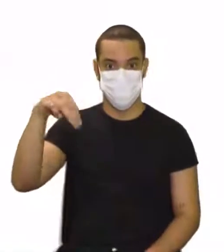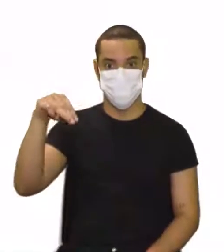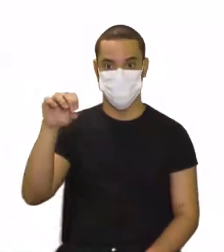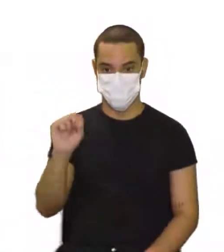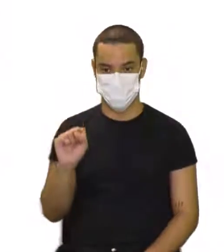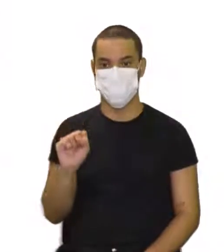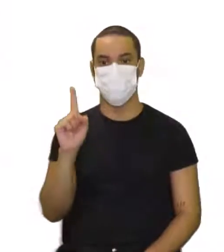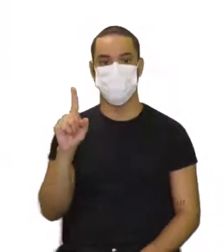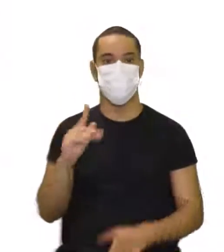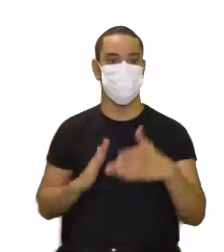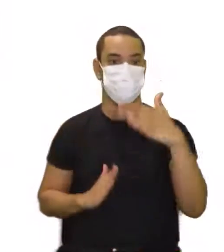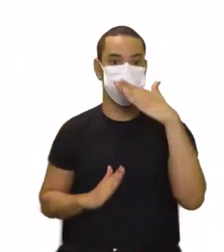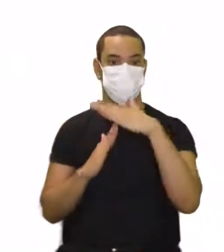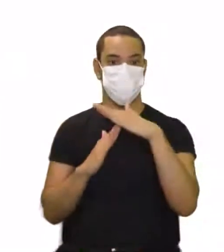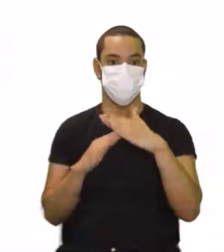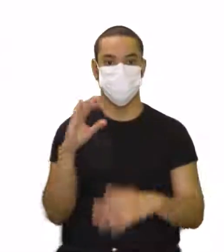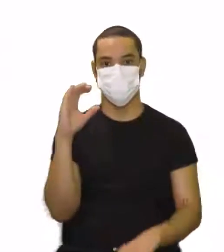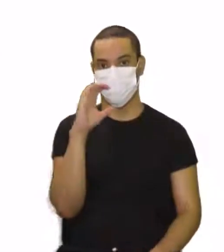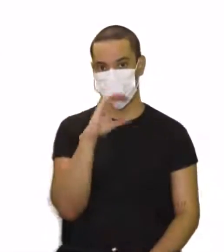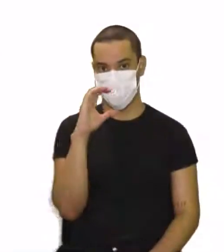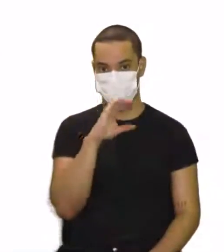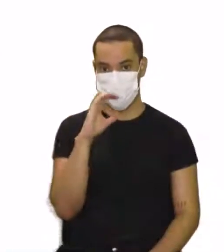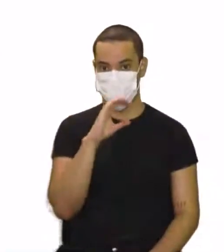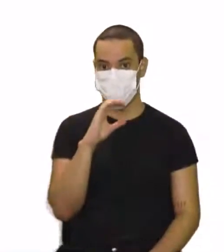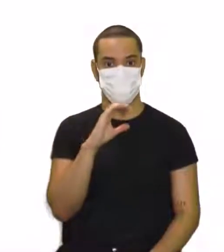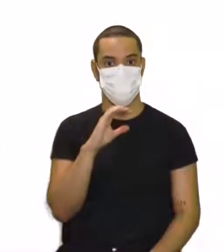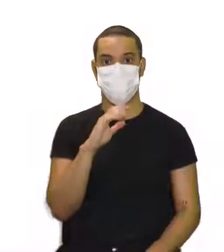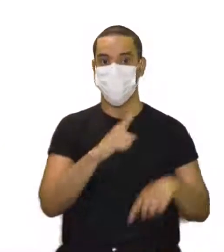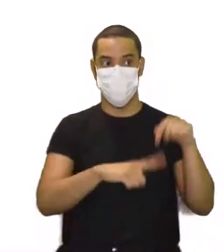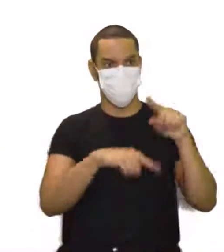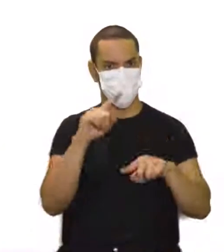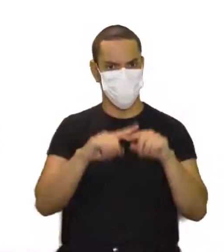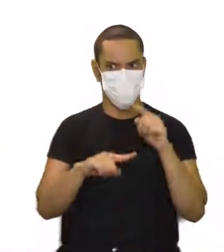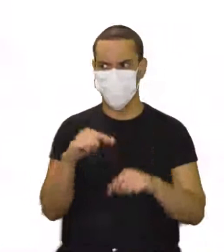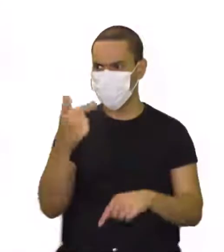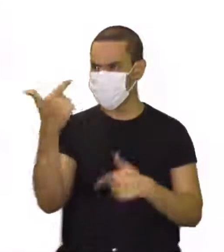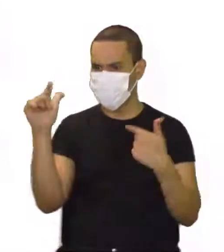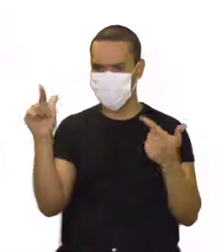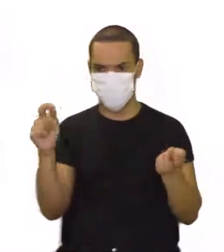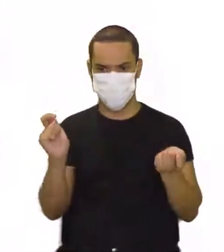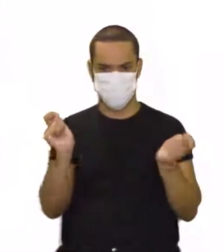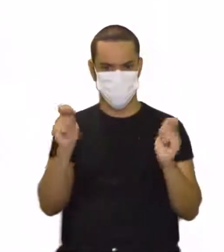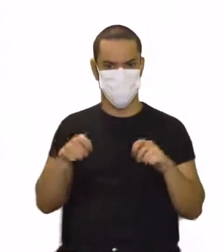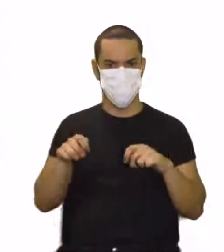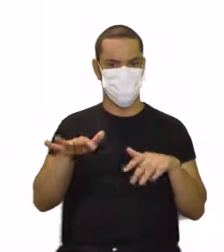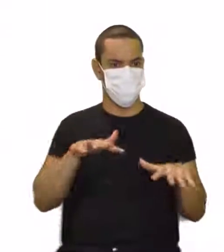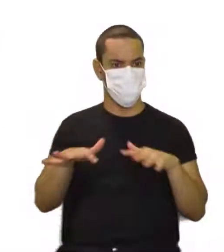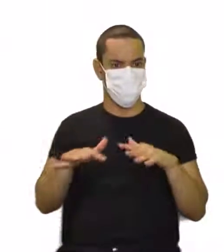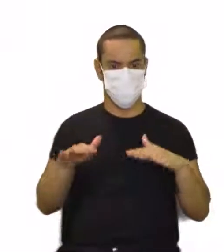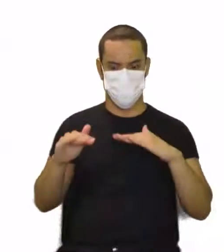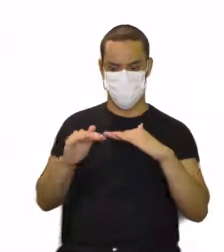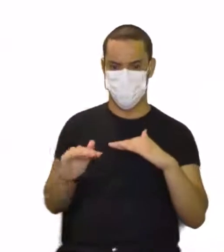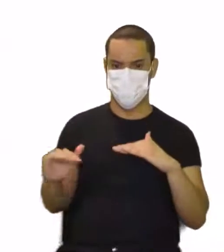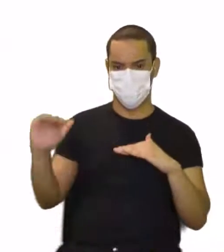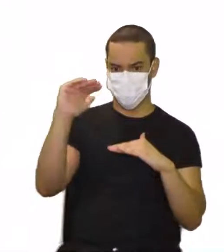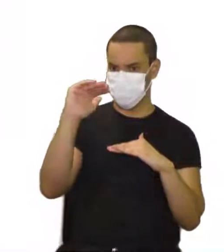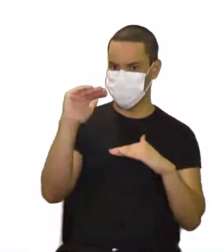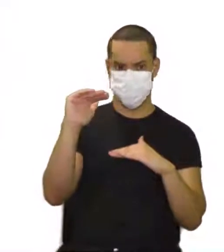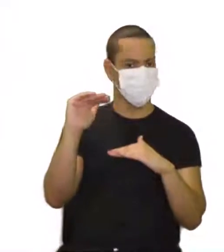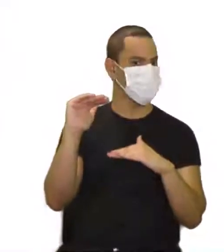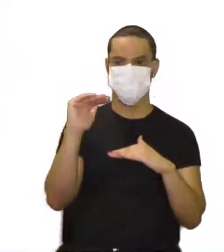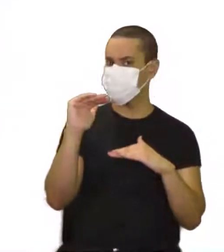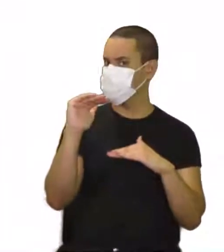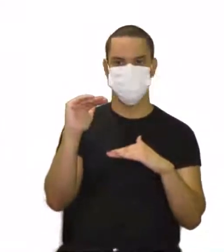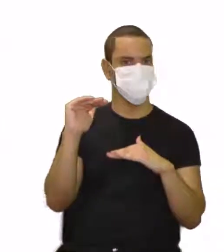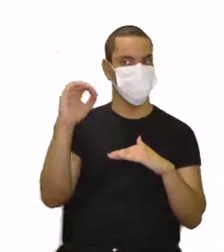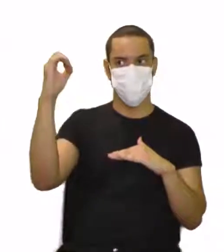É o limite para as velocidades. Nenhum corpo pode se mover com velocidade superior à